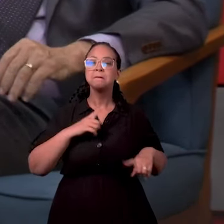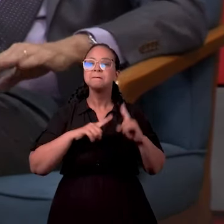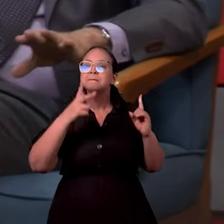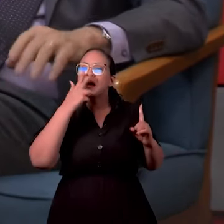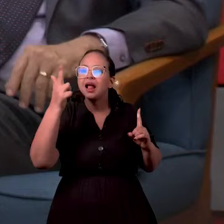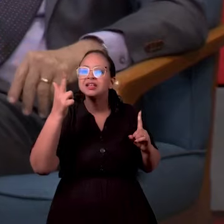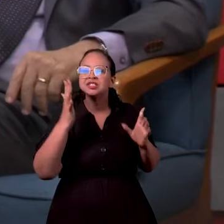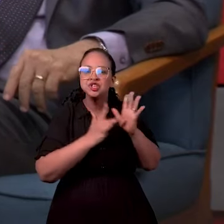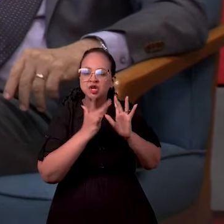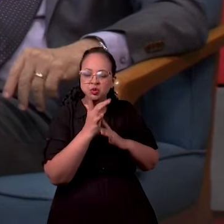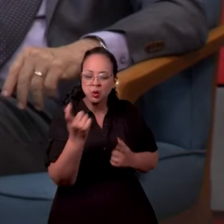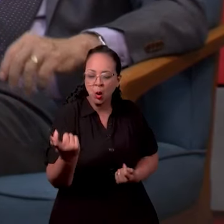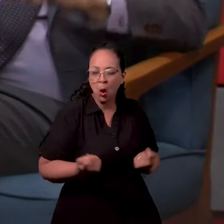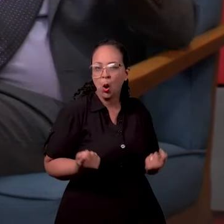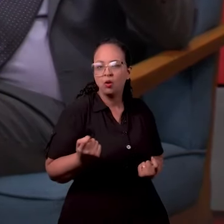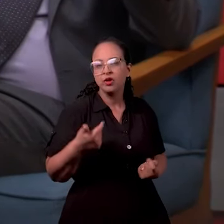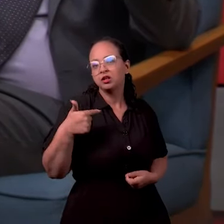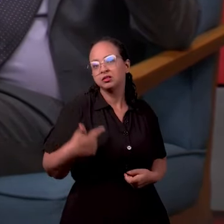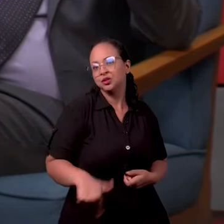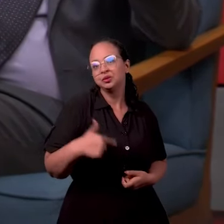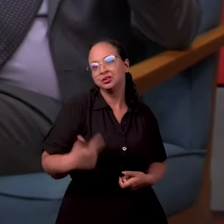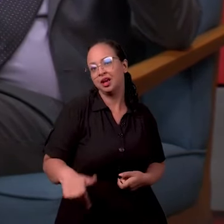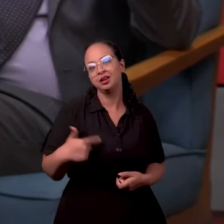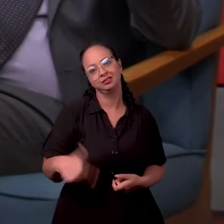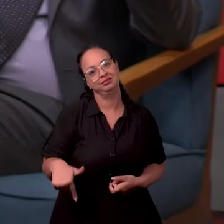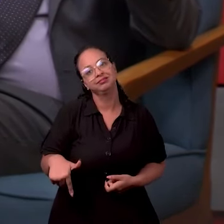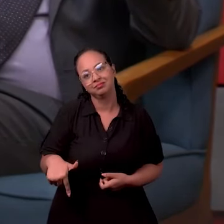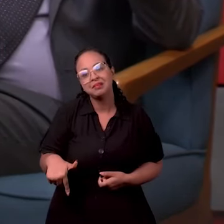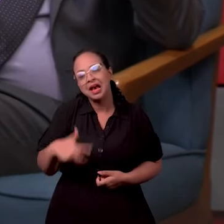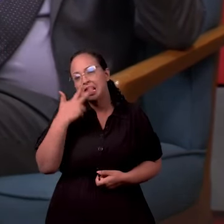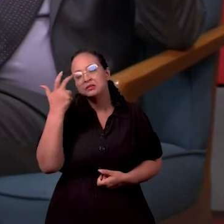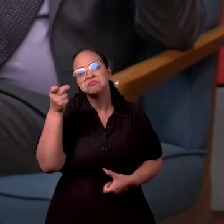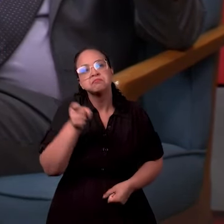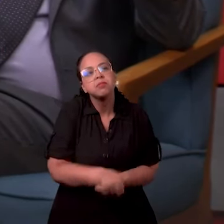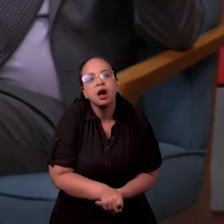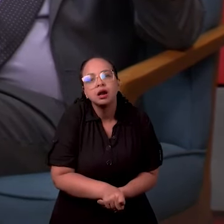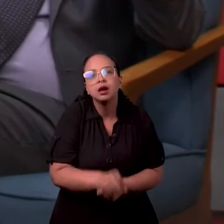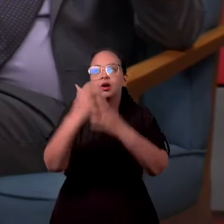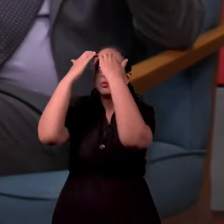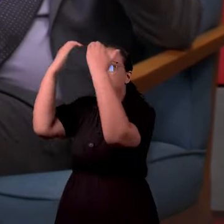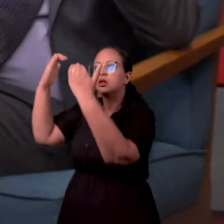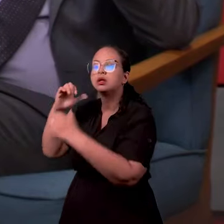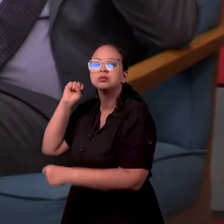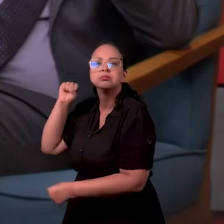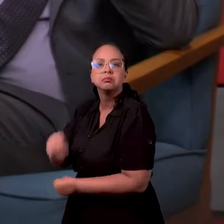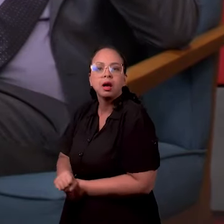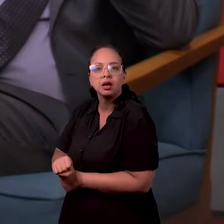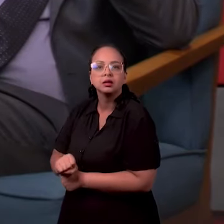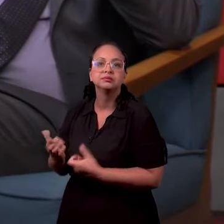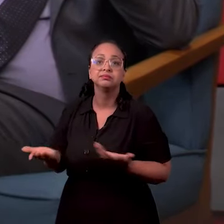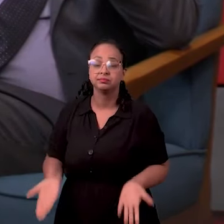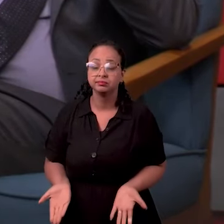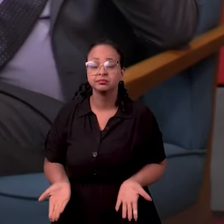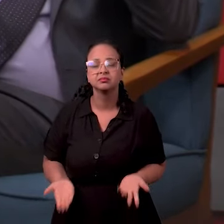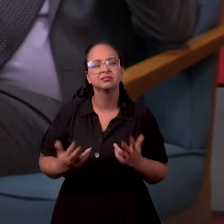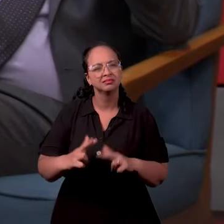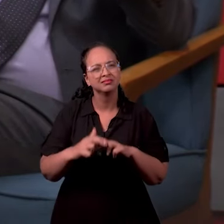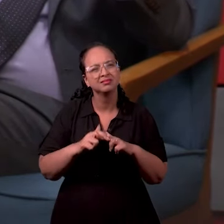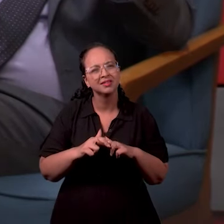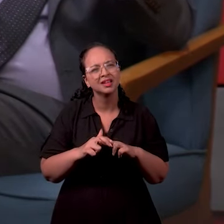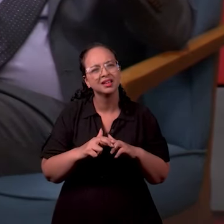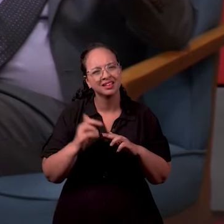cabeça. Cristo morreu. Veja, meus irmãos, a importância de entendermos